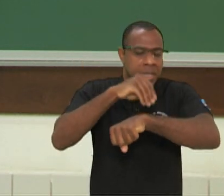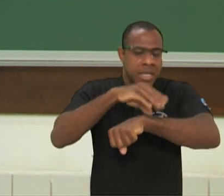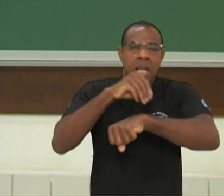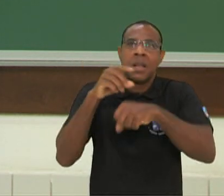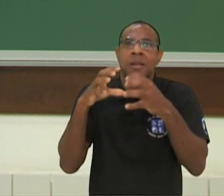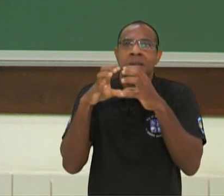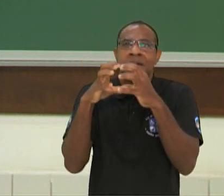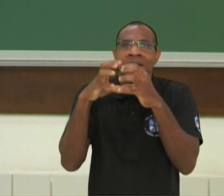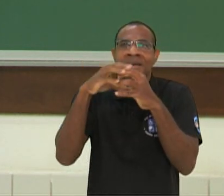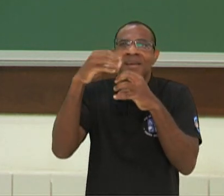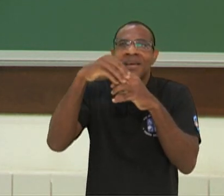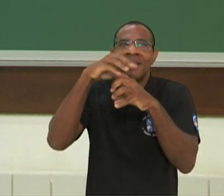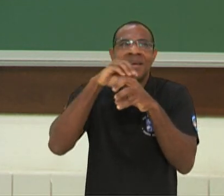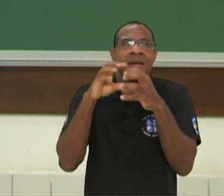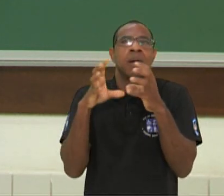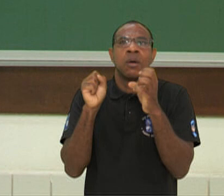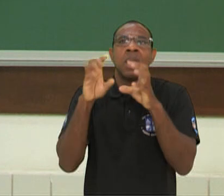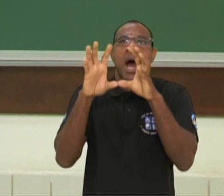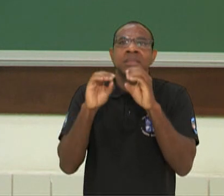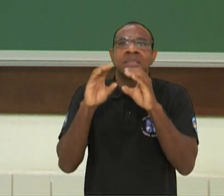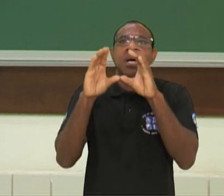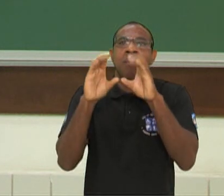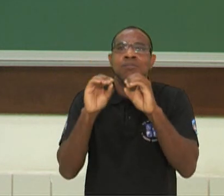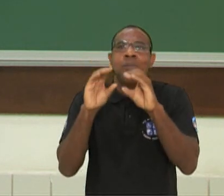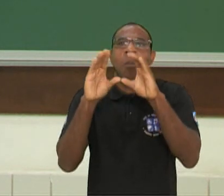maleidade, a gente consegue apertar ela,